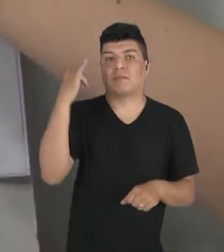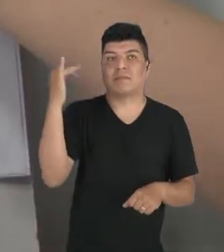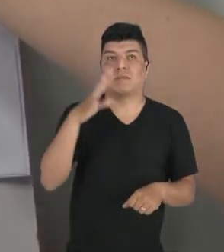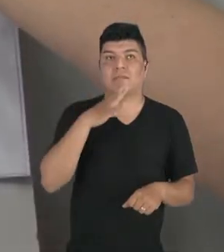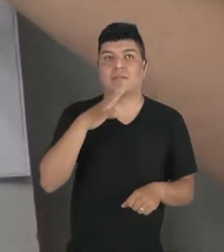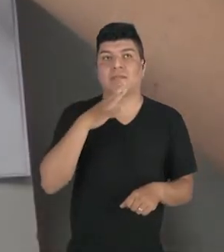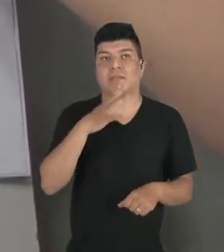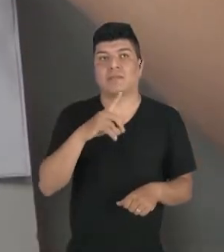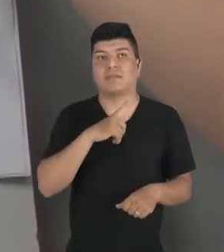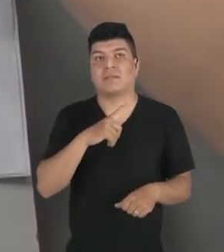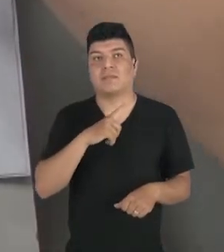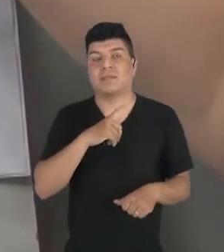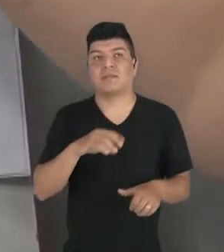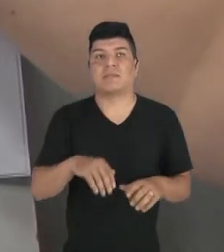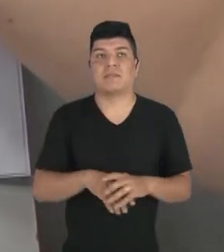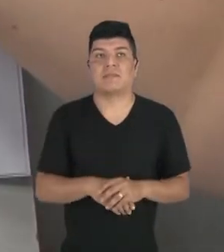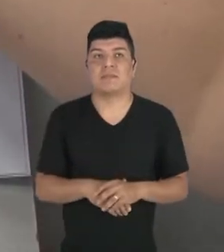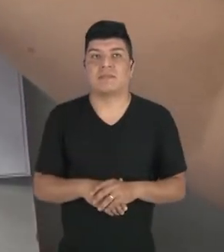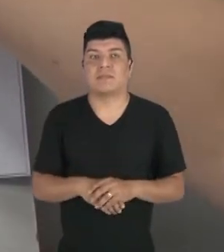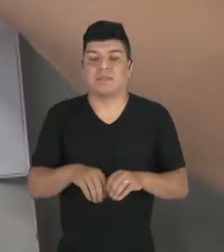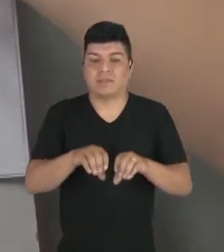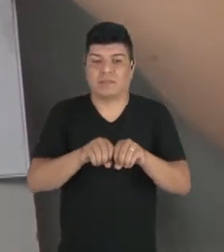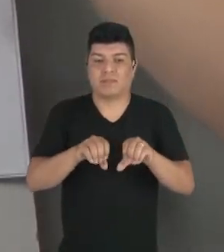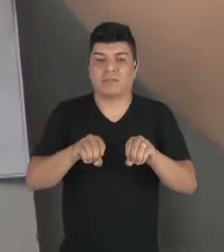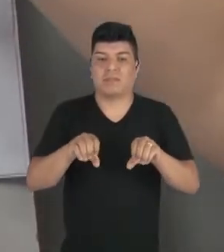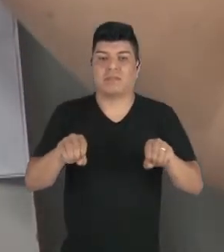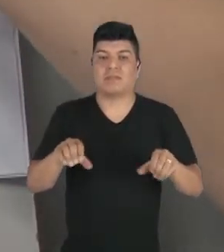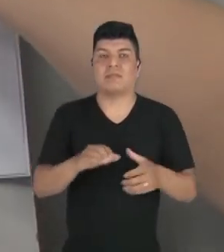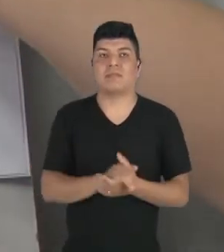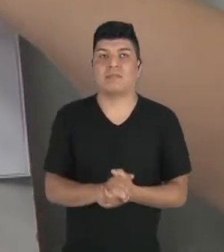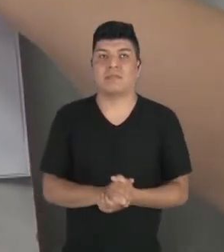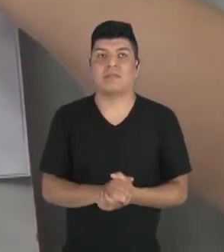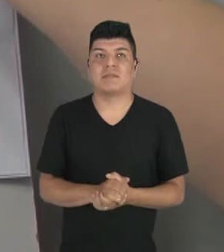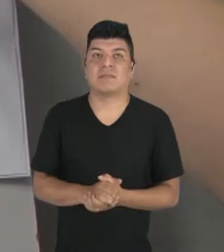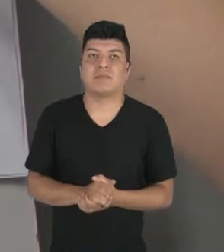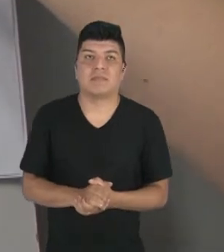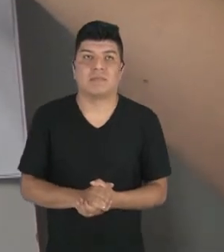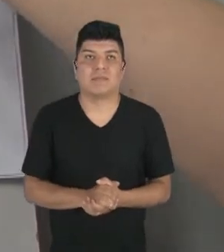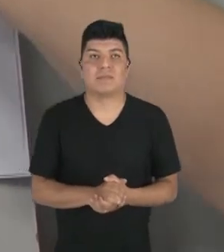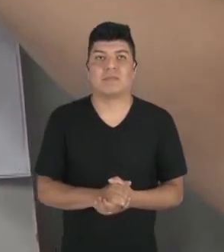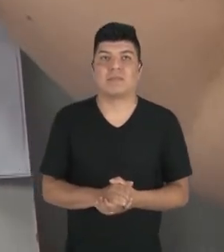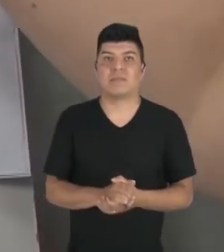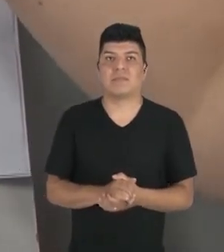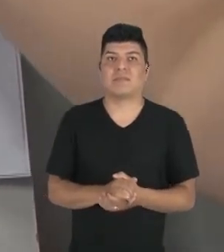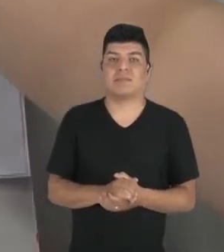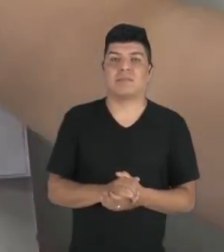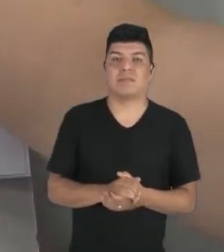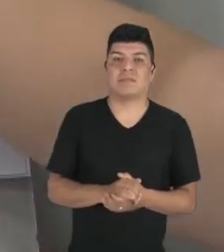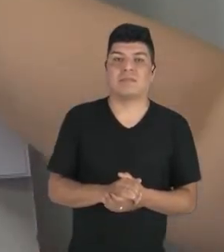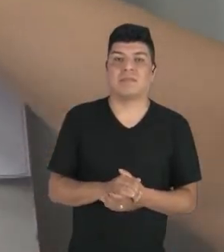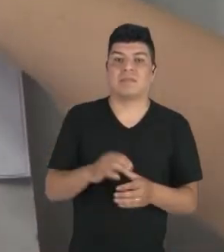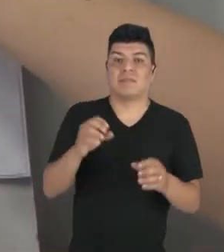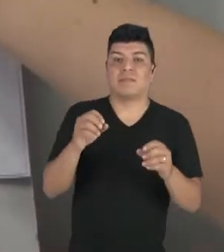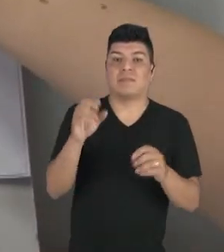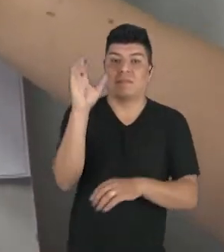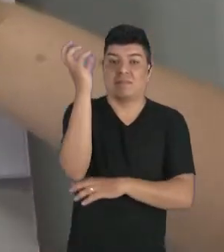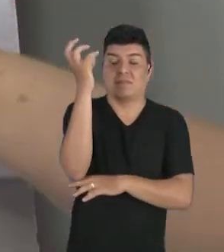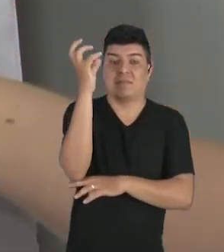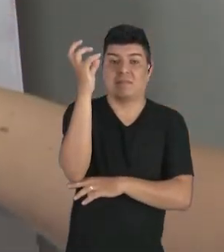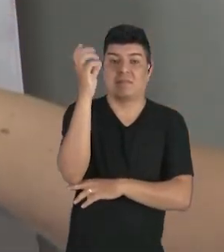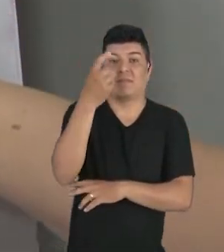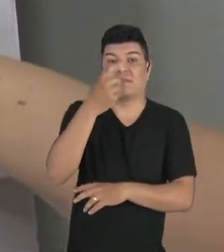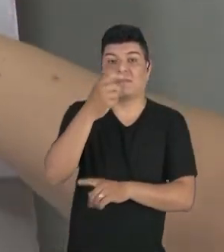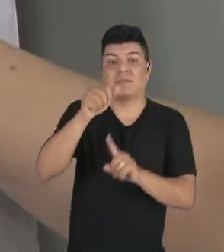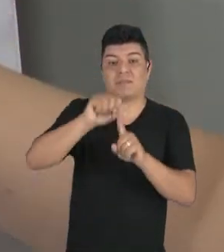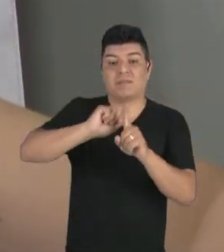conhecemos. Nós temos aqui, olha, a tapioca, né, até na folha da bananeira, olha só.